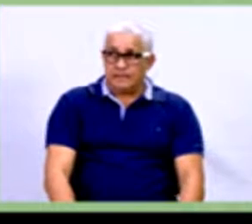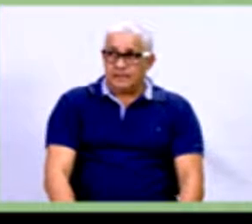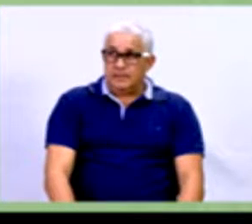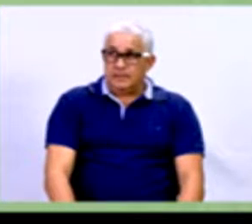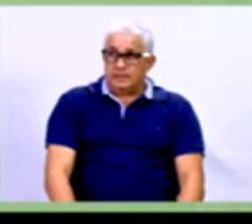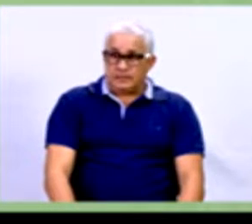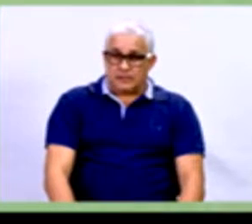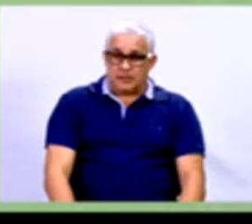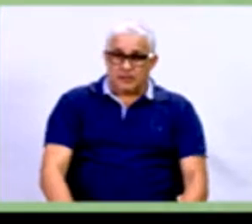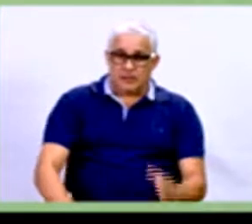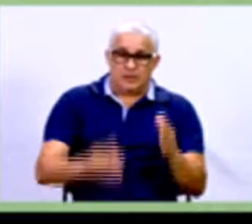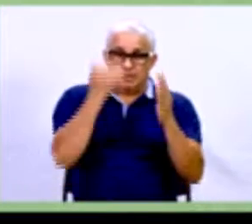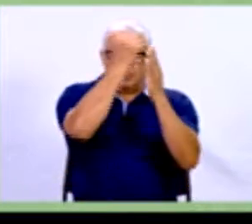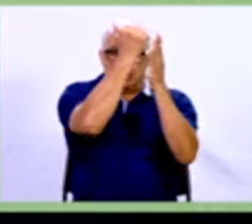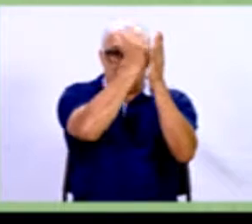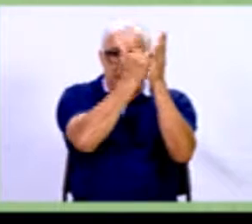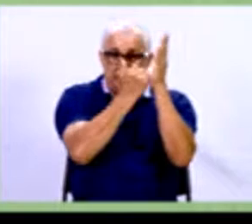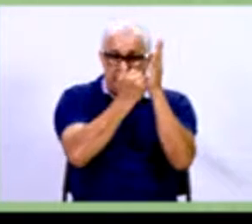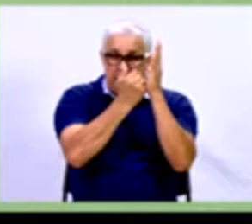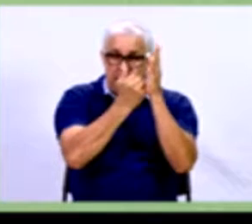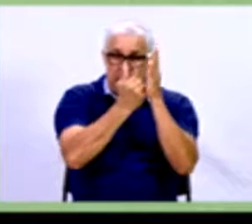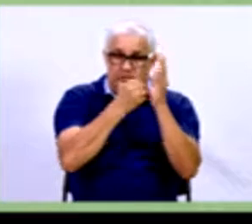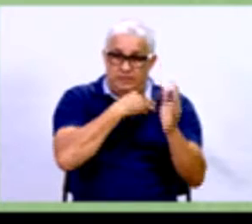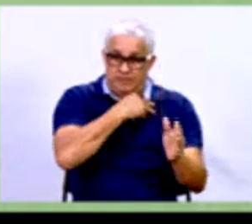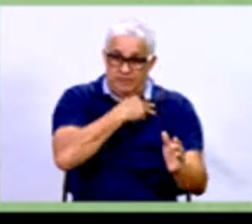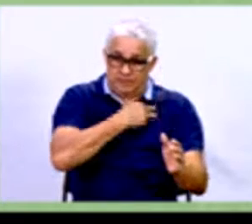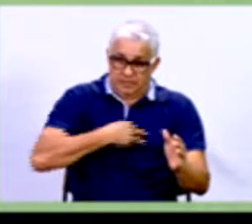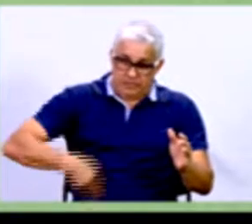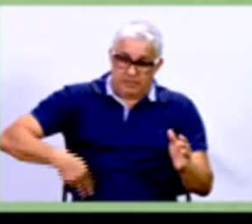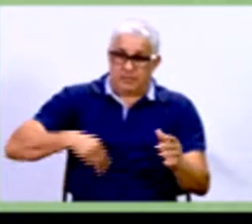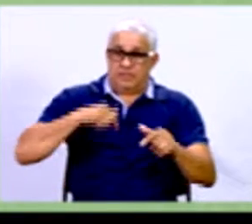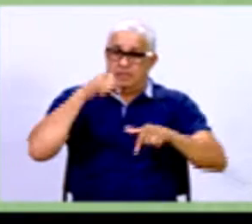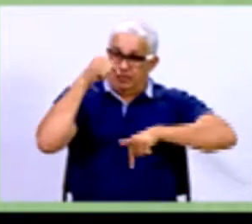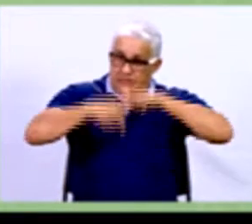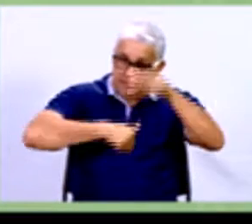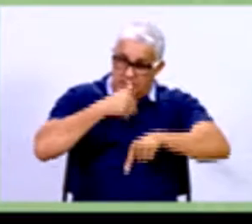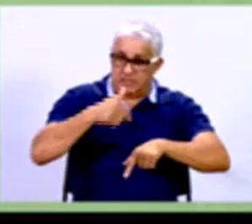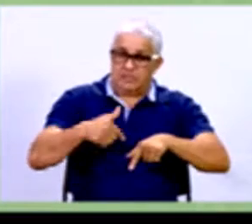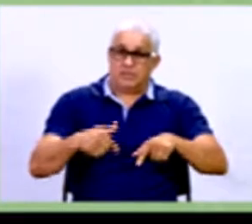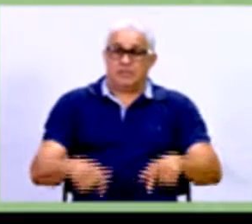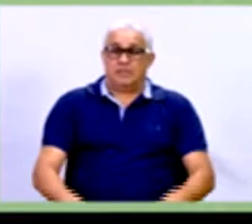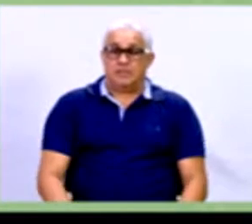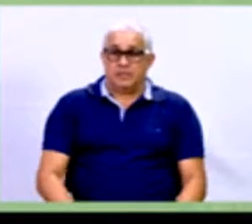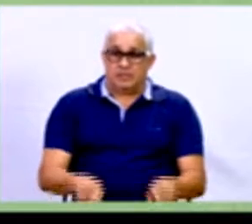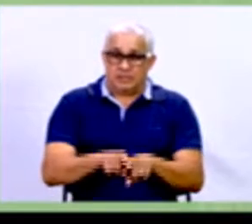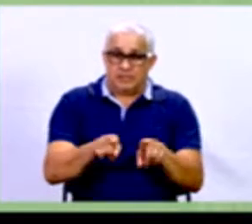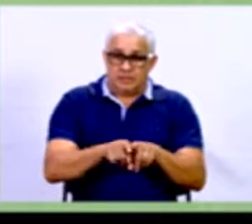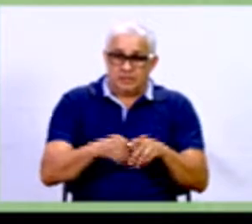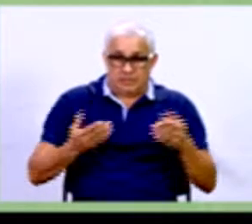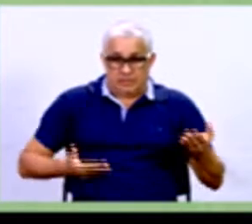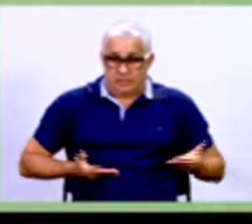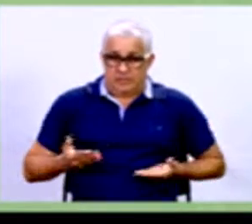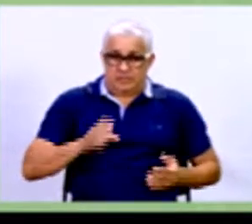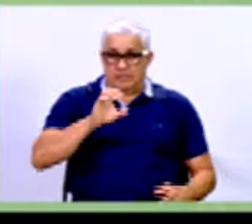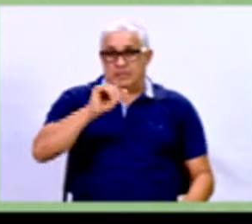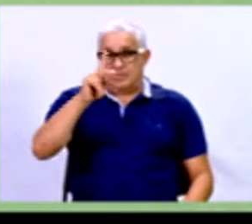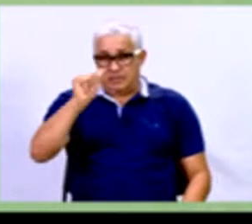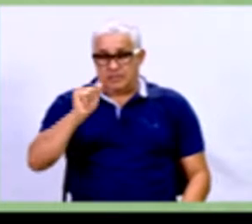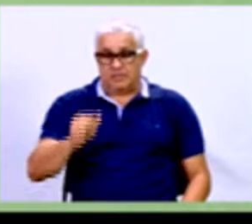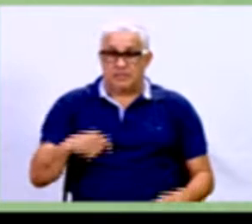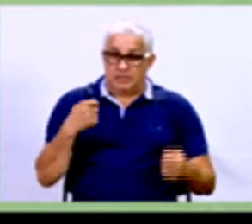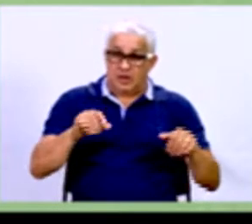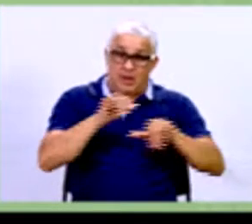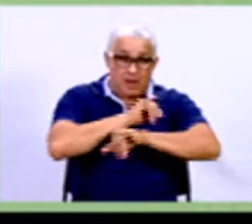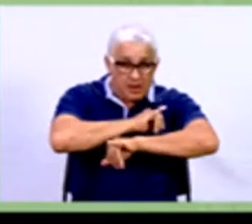hierarquicamente subordinado ao Ministério do Trabalho e Emprego. Então, a CIPA ela deve